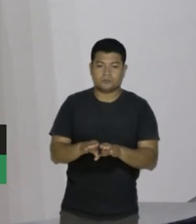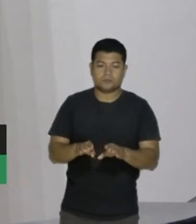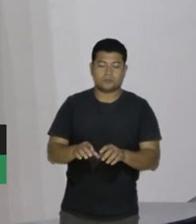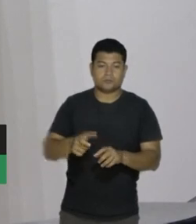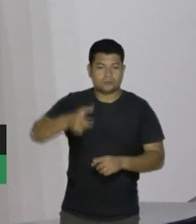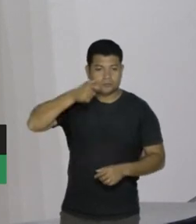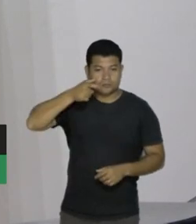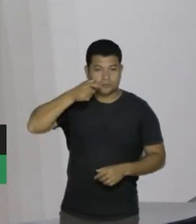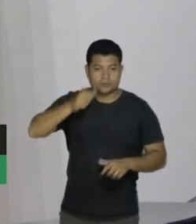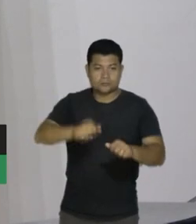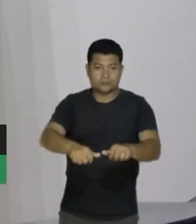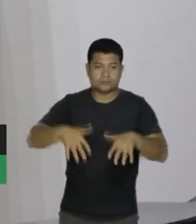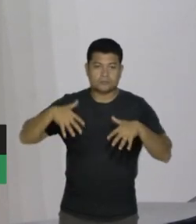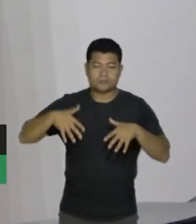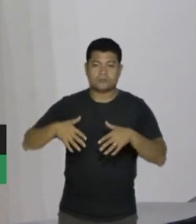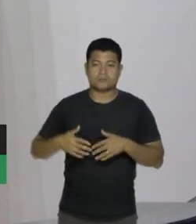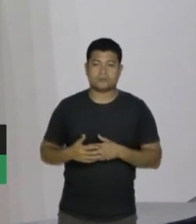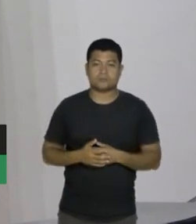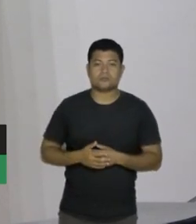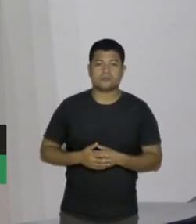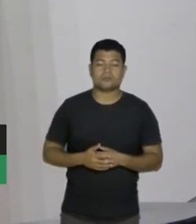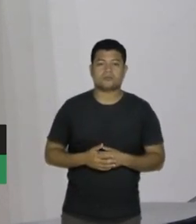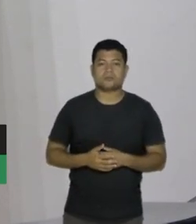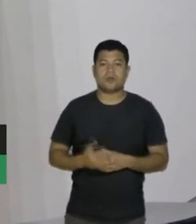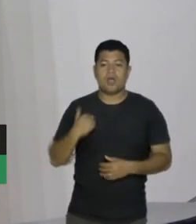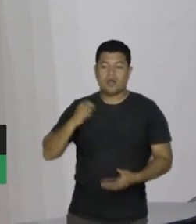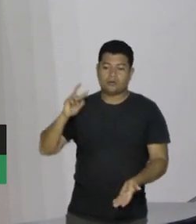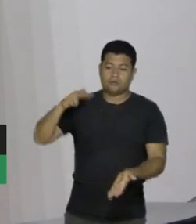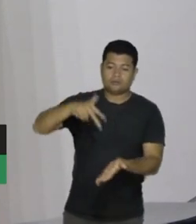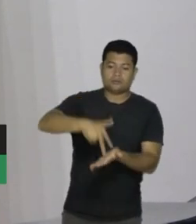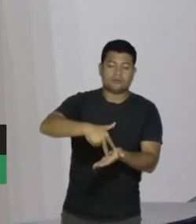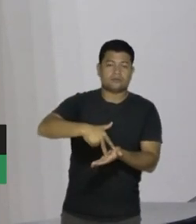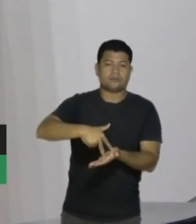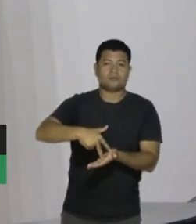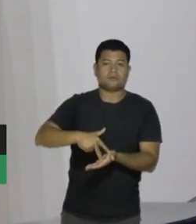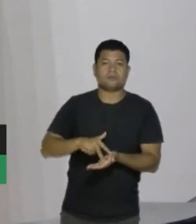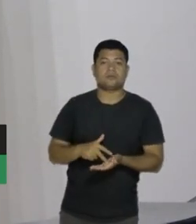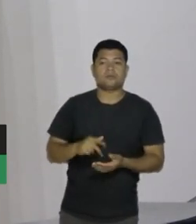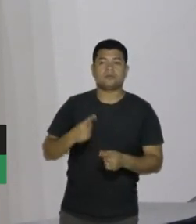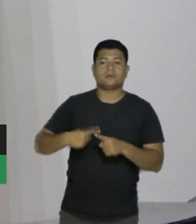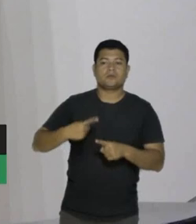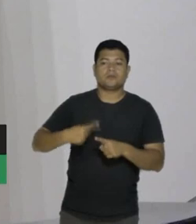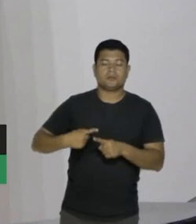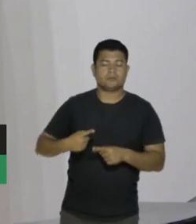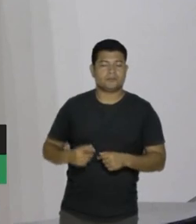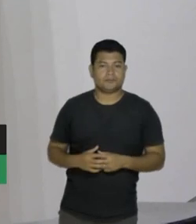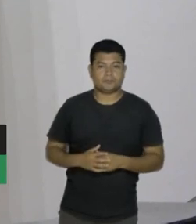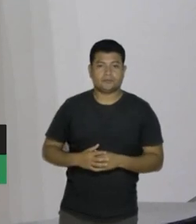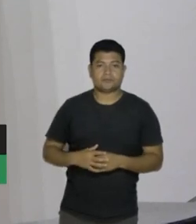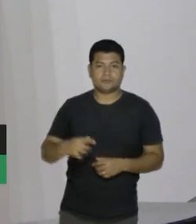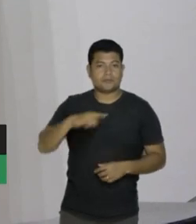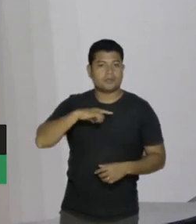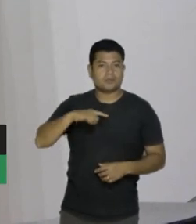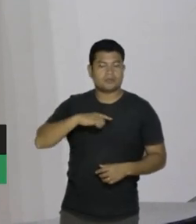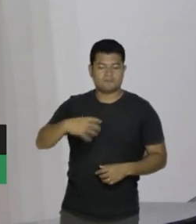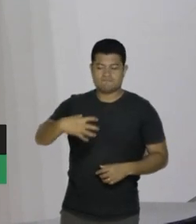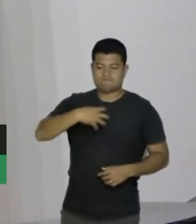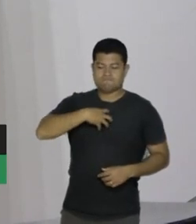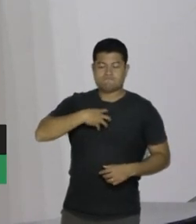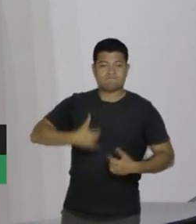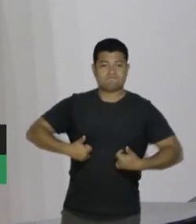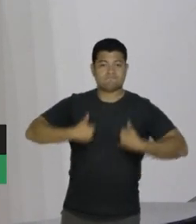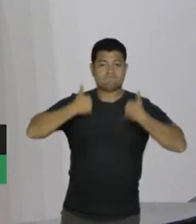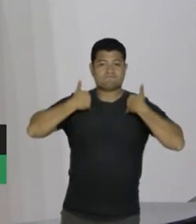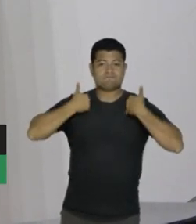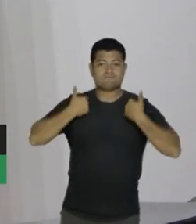bom venho aqui hoje utilizar essa Tribuna para dizer que eu tenho um imenso orgulho em pertencer